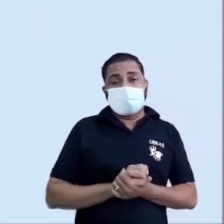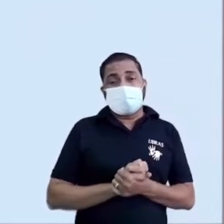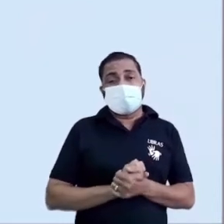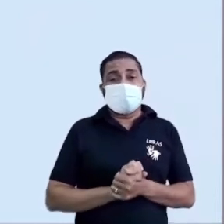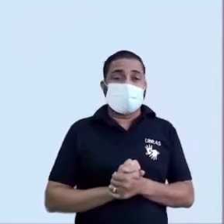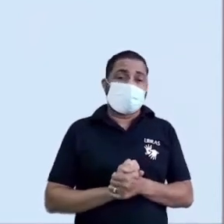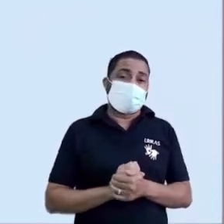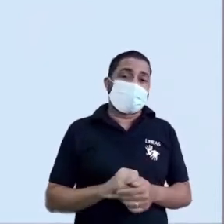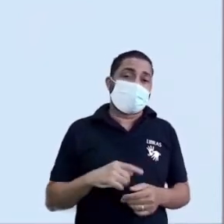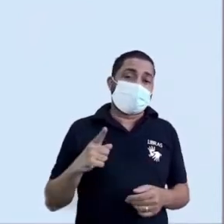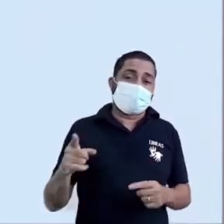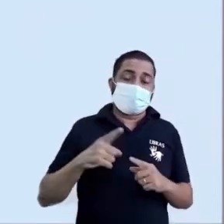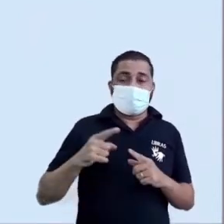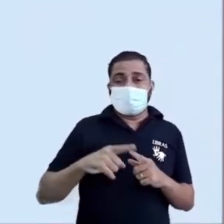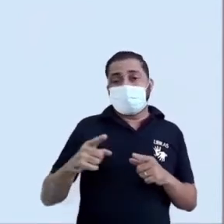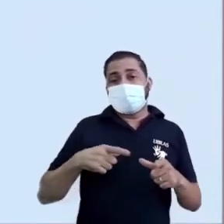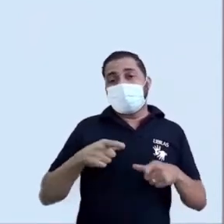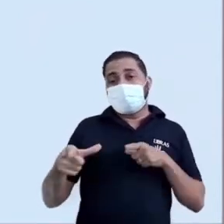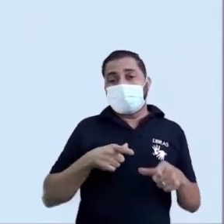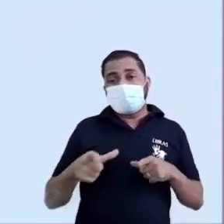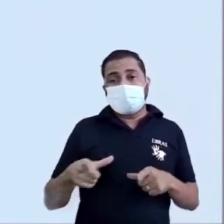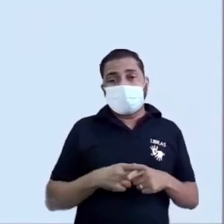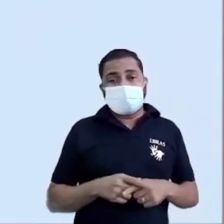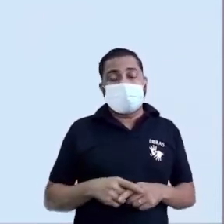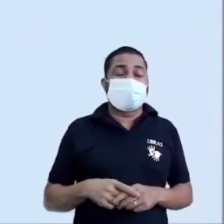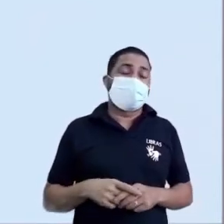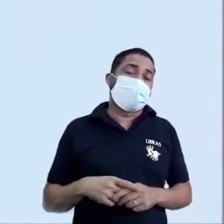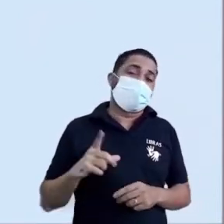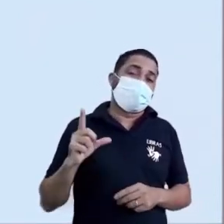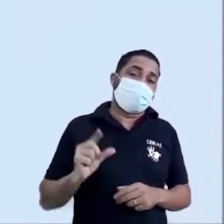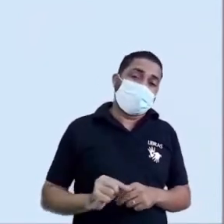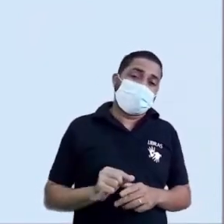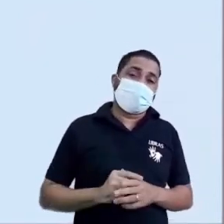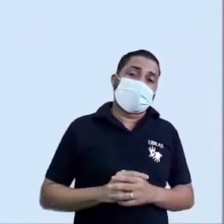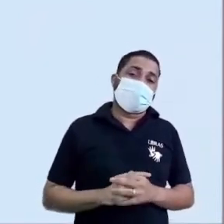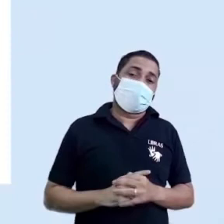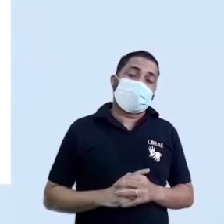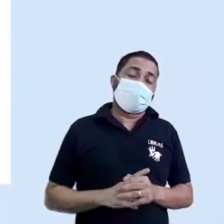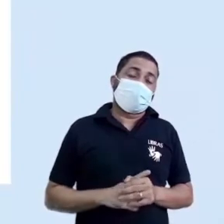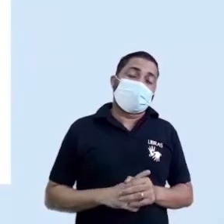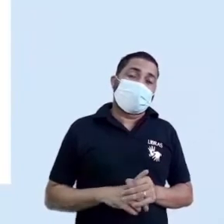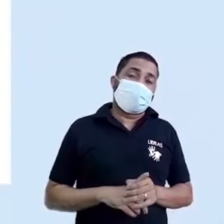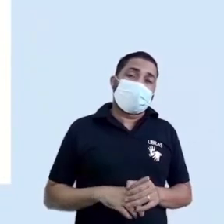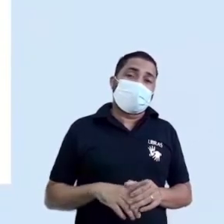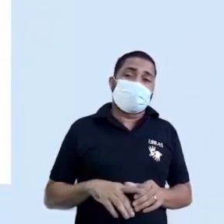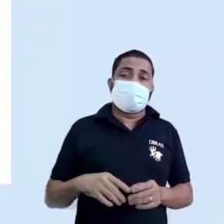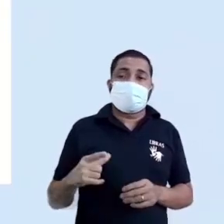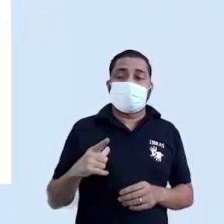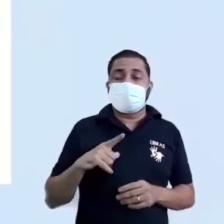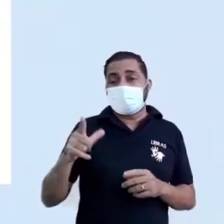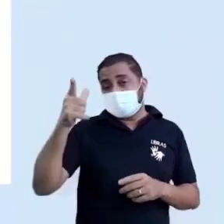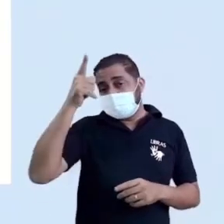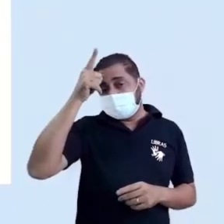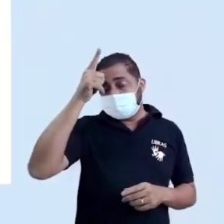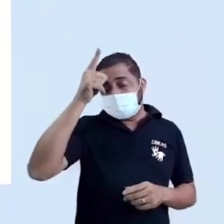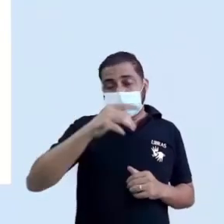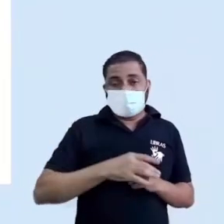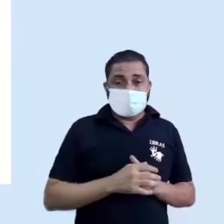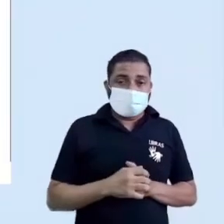tipo de trabalho estão extintas, né? A jazida, de onde se tirava isso, que era na Baviera, na Alemanha,